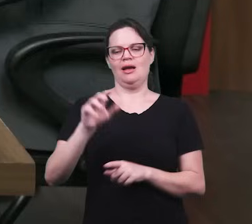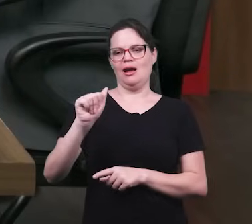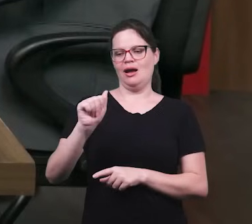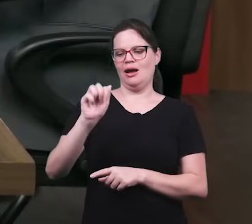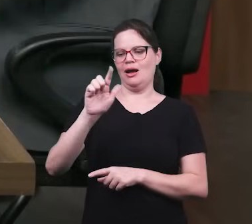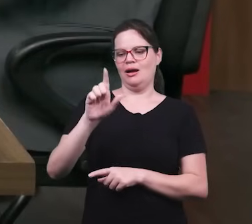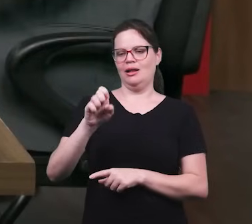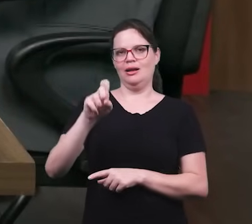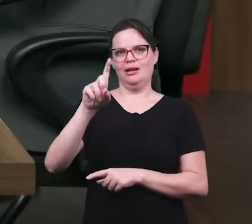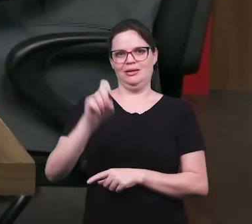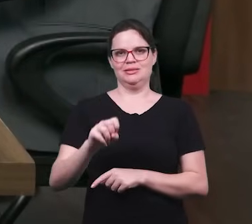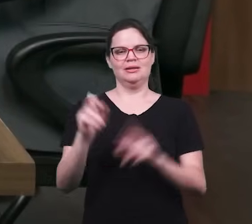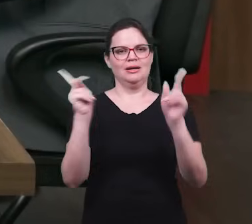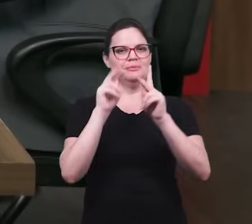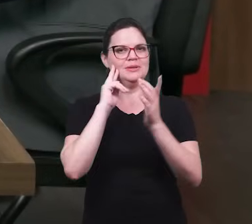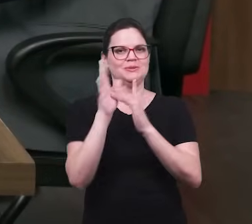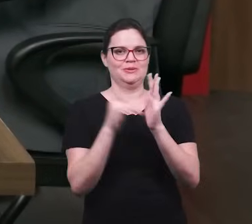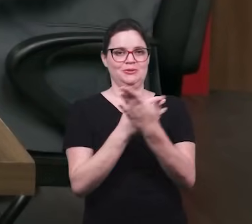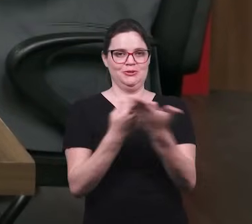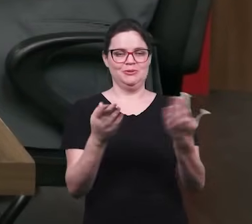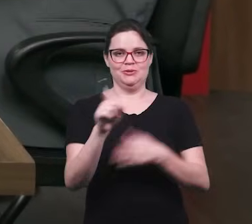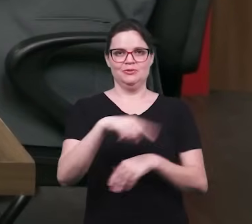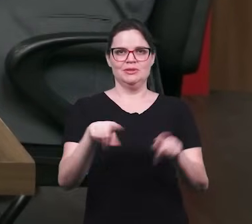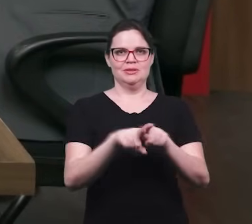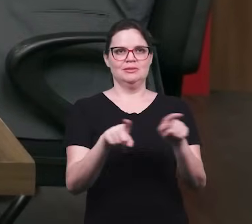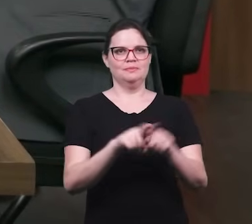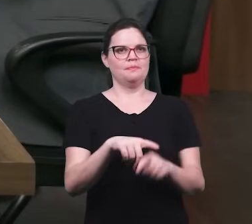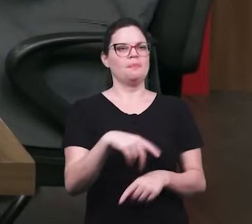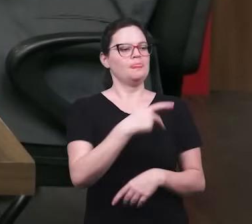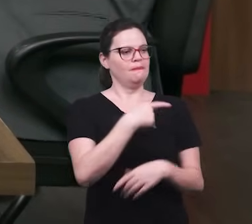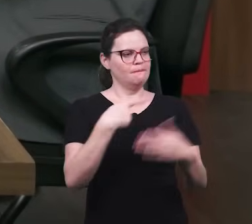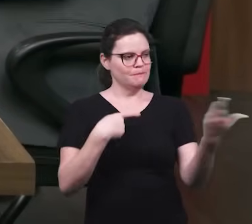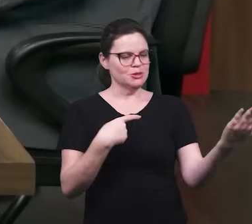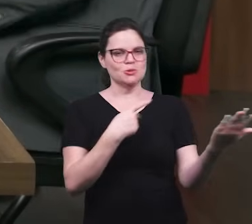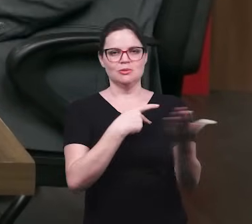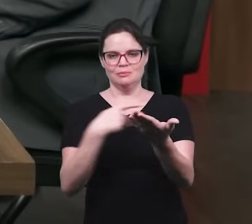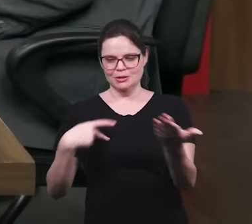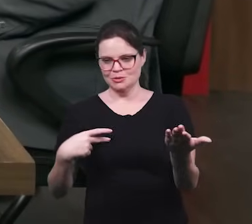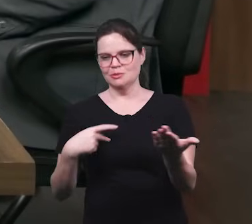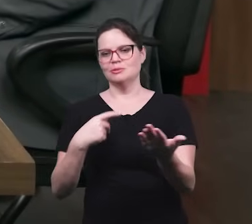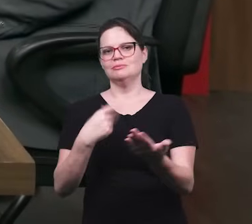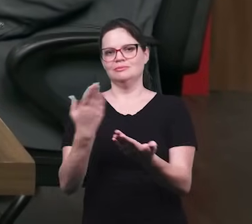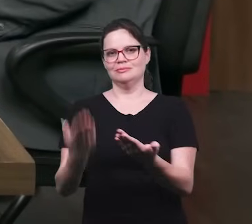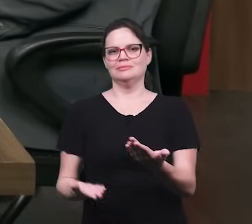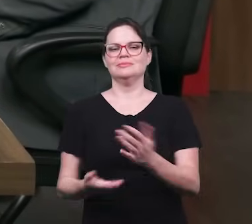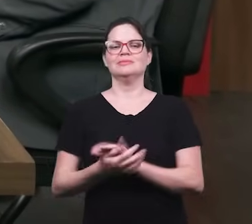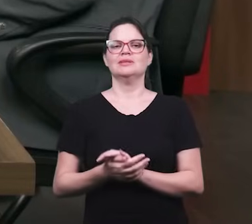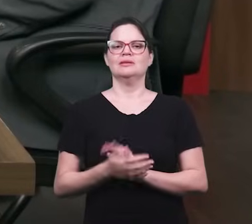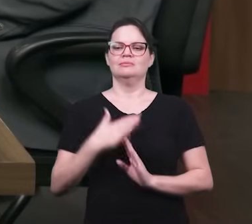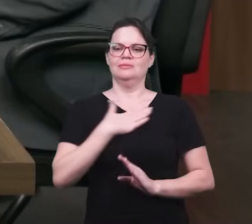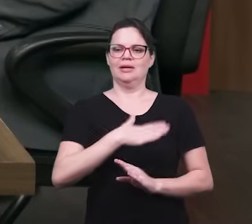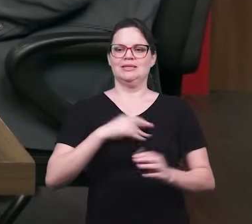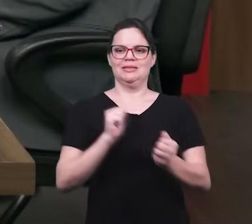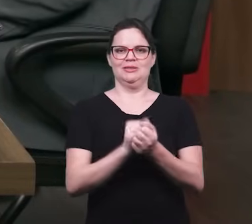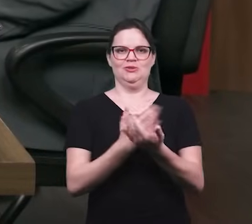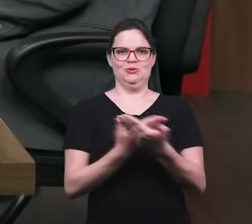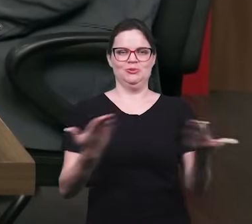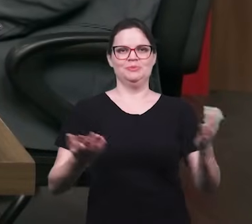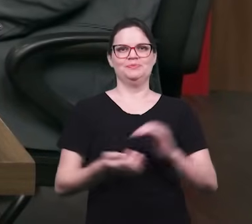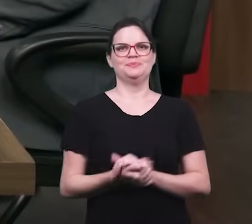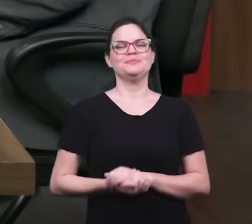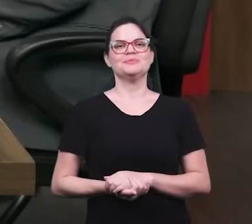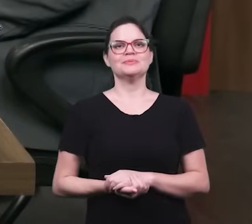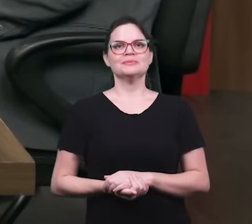Paz do Senhor, a paz do Senhor a todos, né, que estão conosco, pastor Alexandre, pastor Tiago, Willer, prazer estar com os irmãos aqui. Até